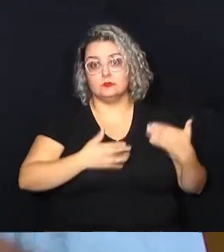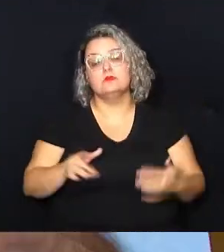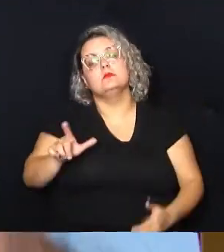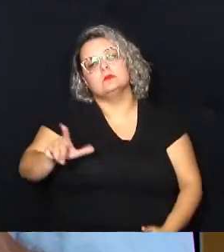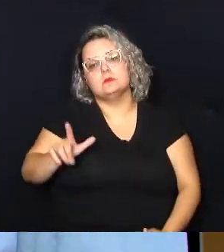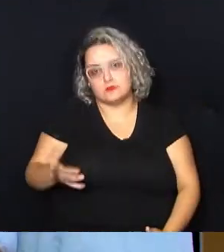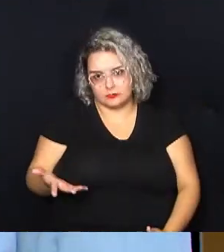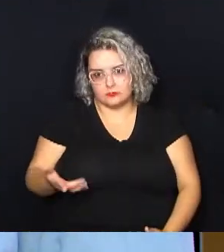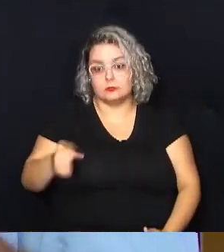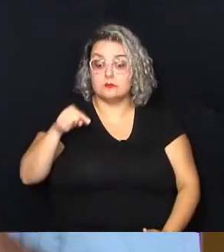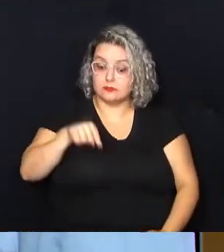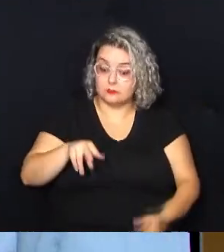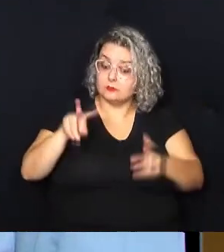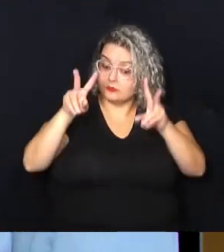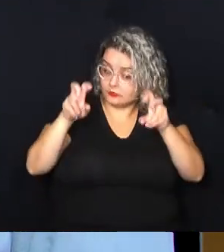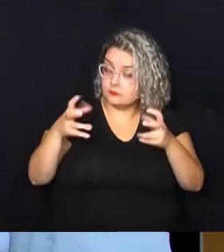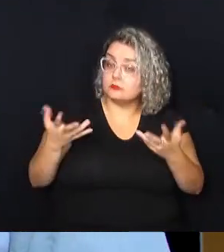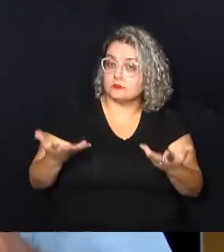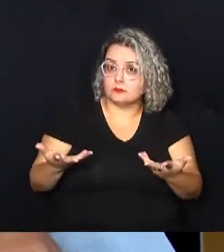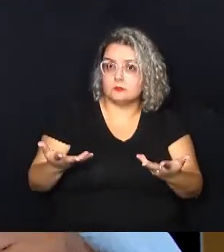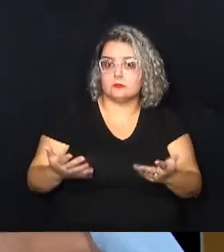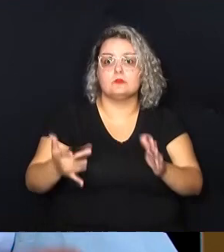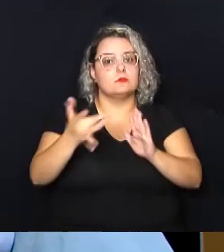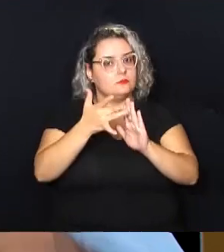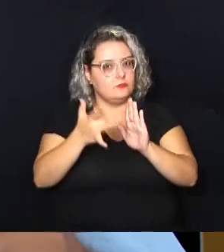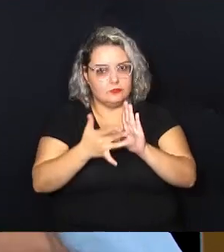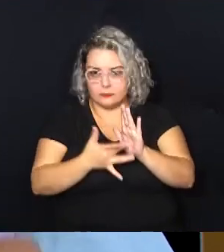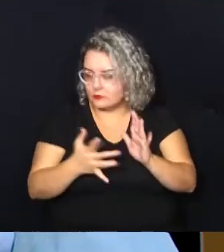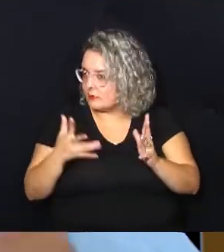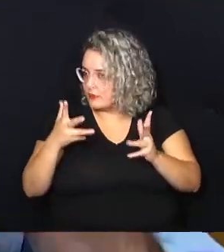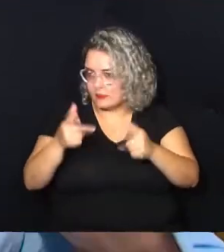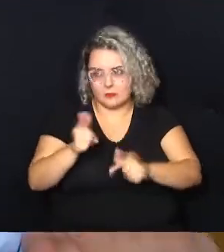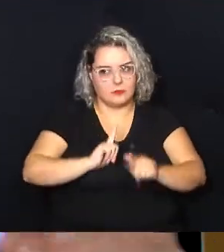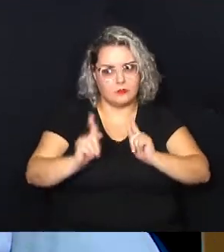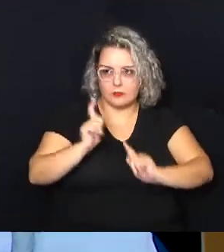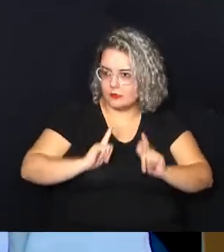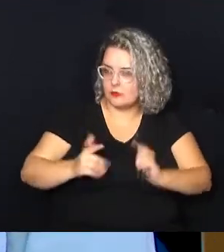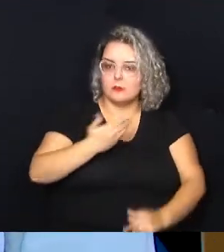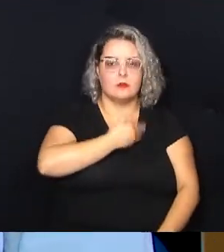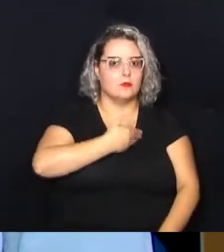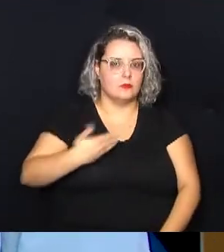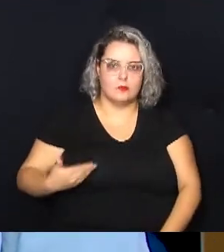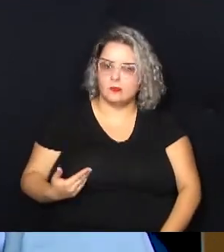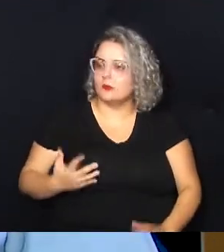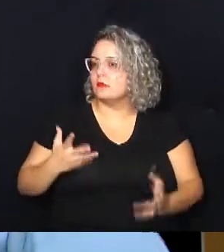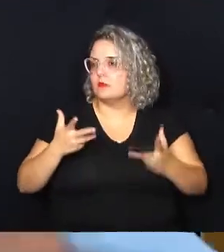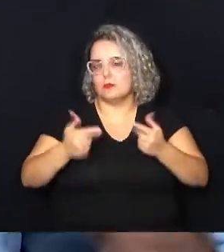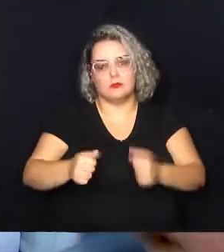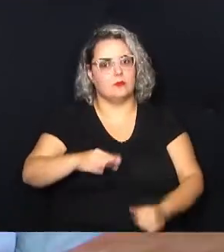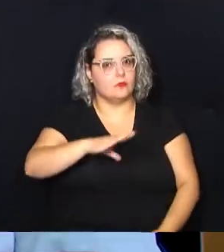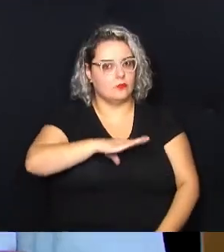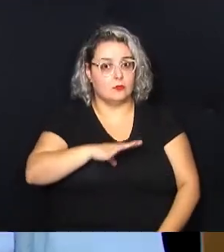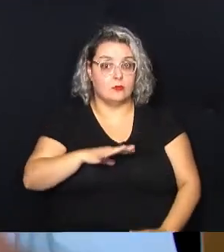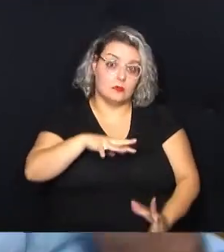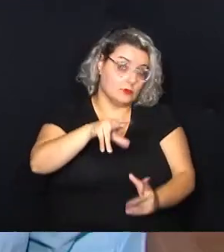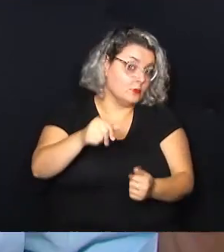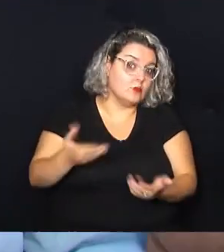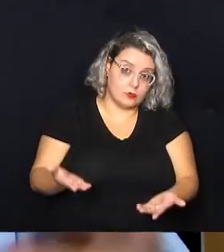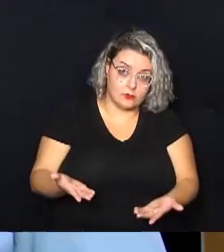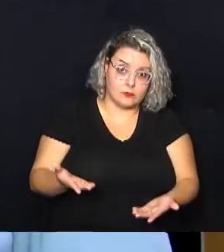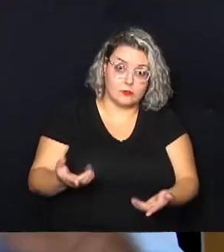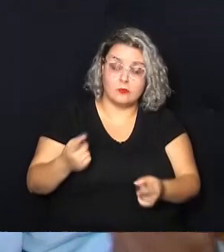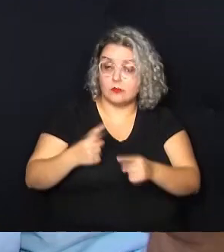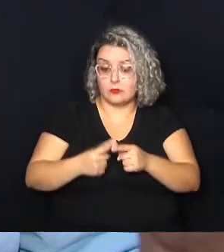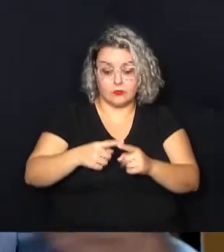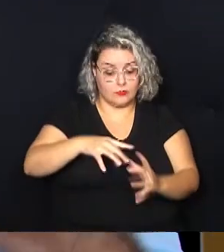passado mas obviamente Esse é o assunto que vai estar na pauta de todos os gestores públicos de todos os municípios do mundo